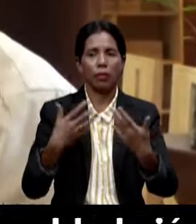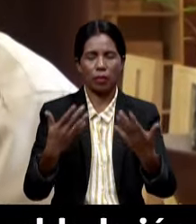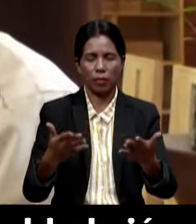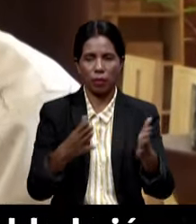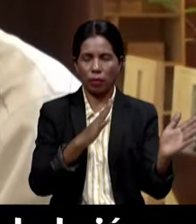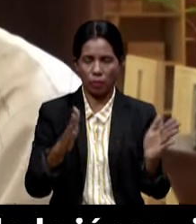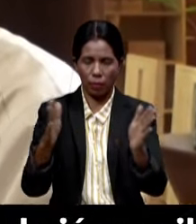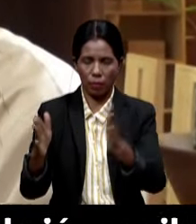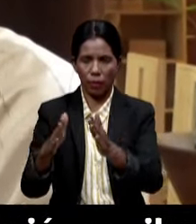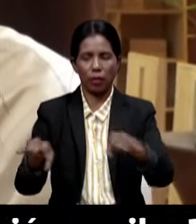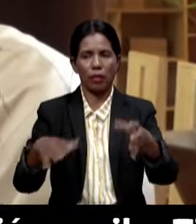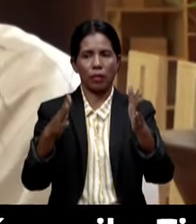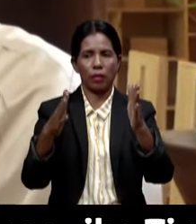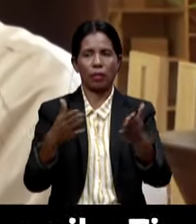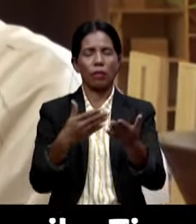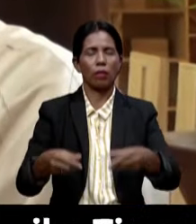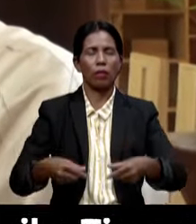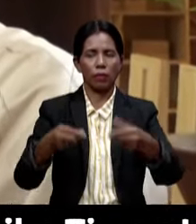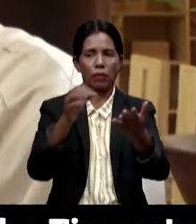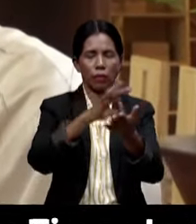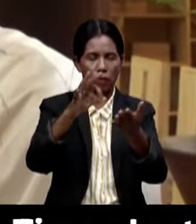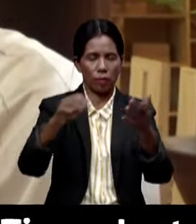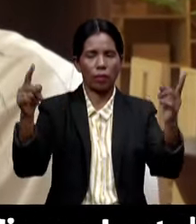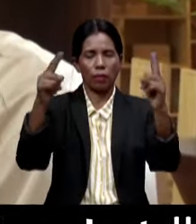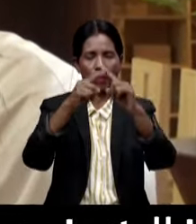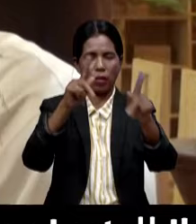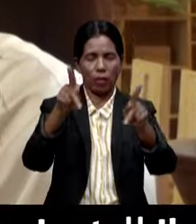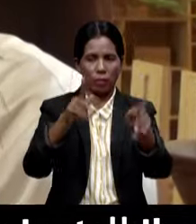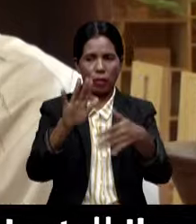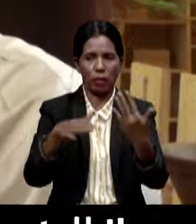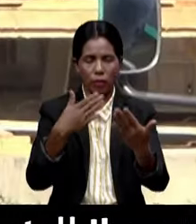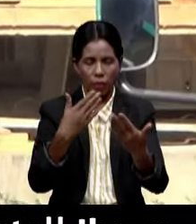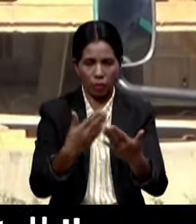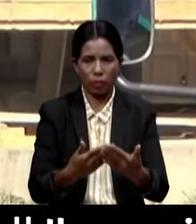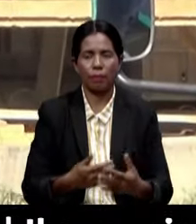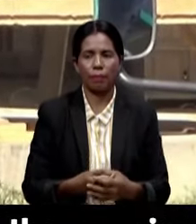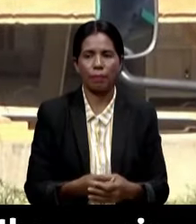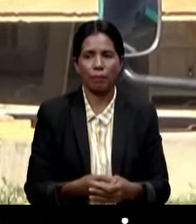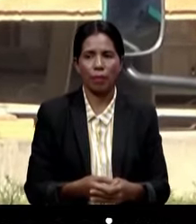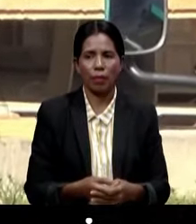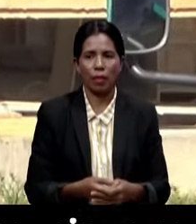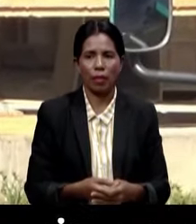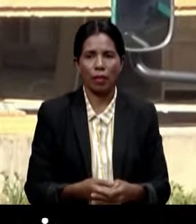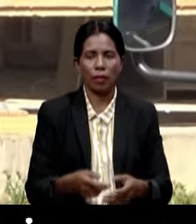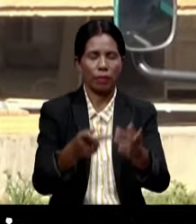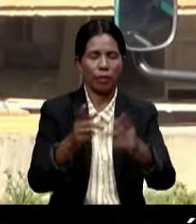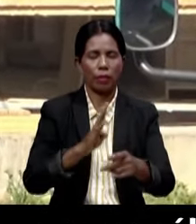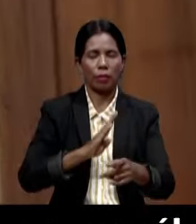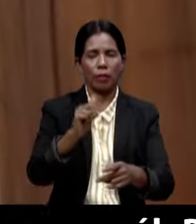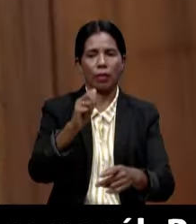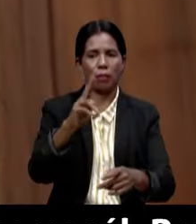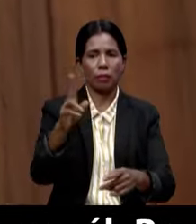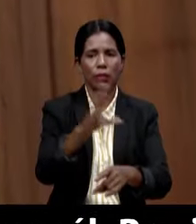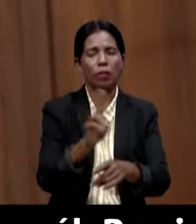prepara recursos e da formação, vai formando o Cira na Bemaria. Durante o Centro Bambu Tibar, usa